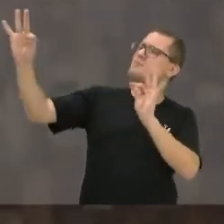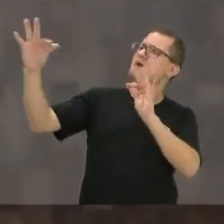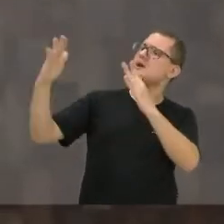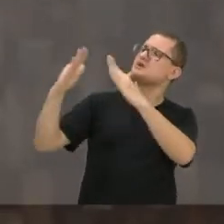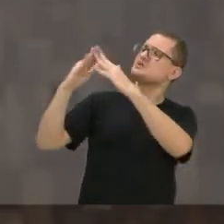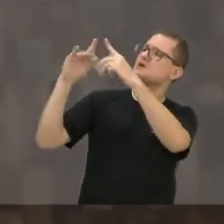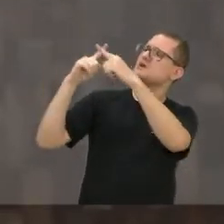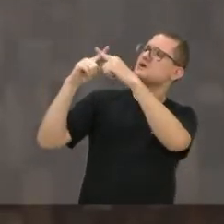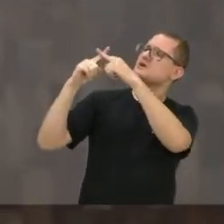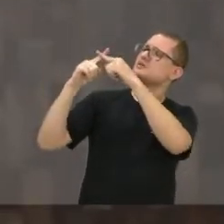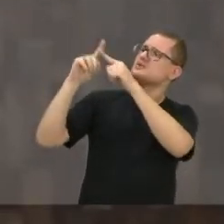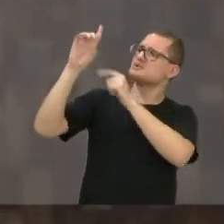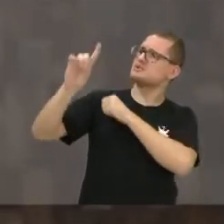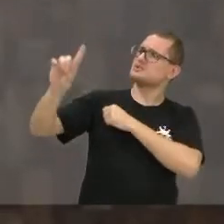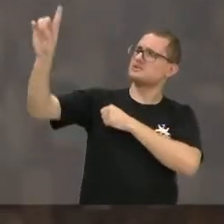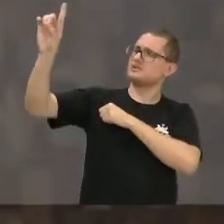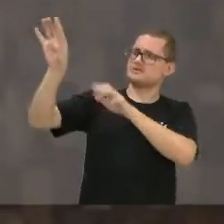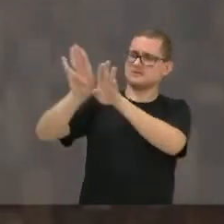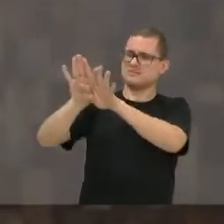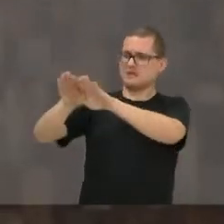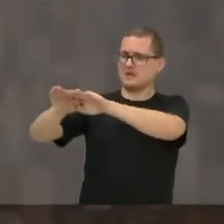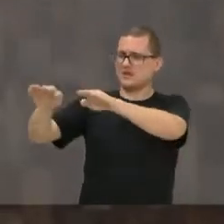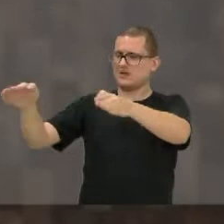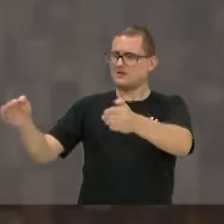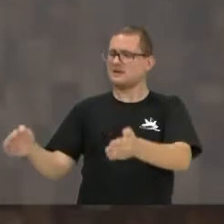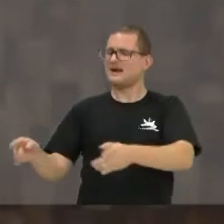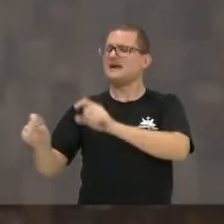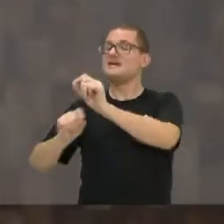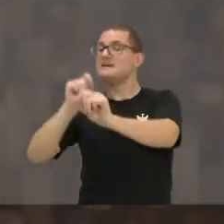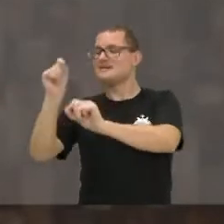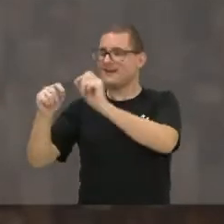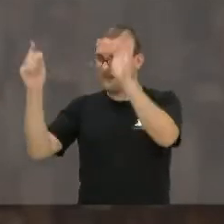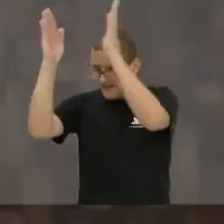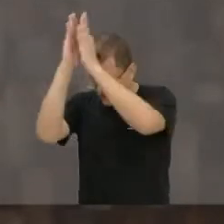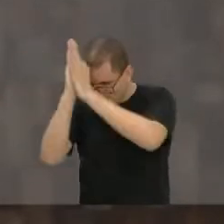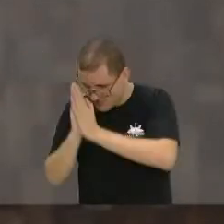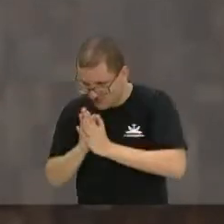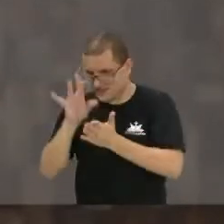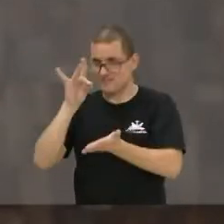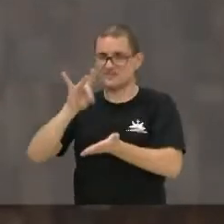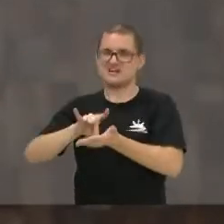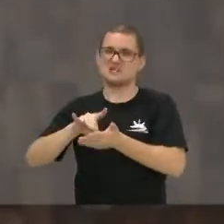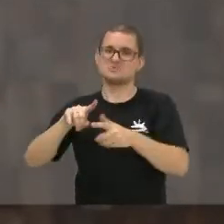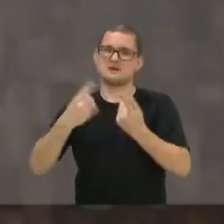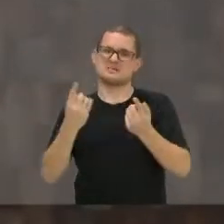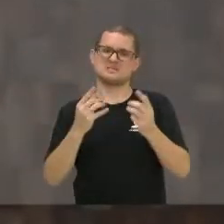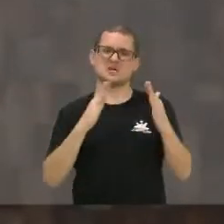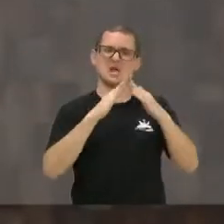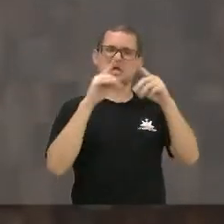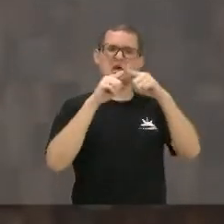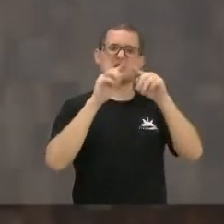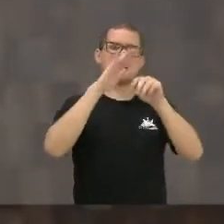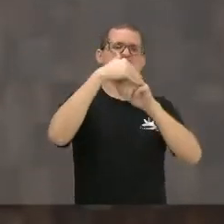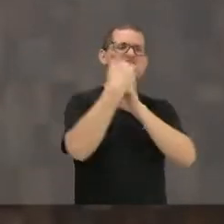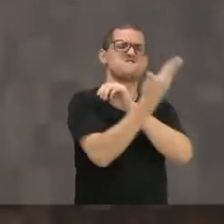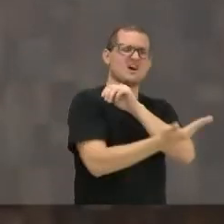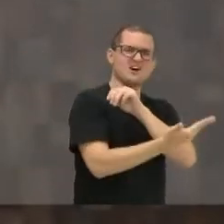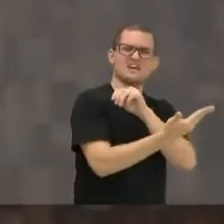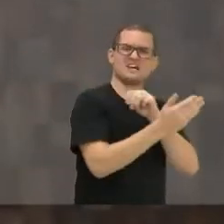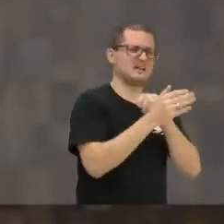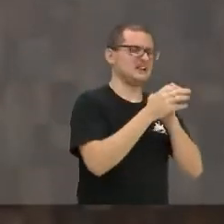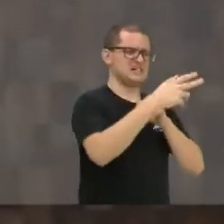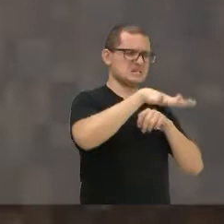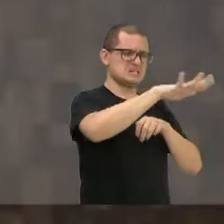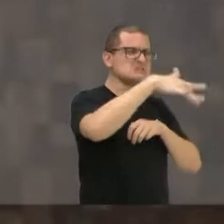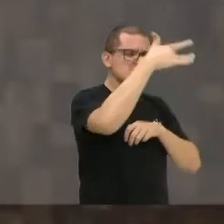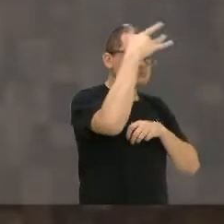altar e os que nele adoram quanto ao átrio externo do tempo deixa outro lado